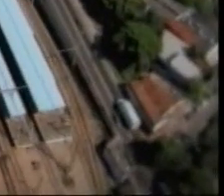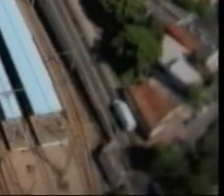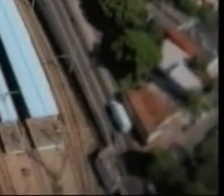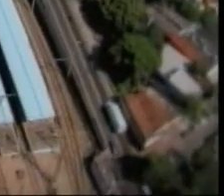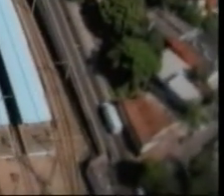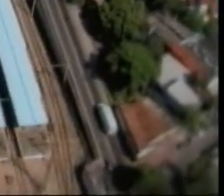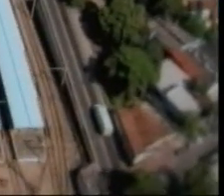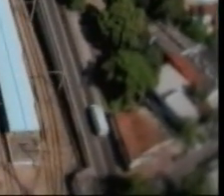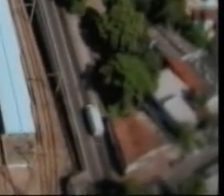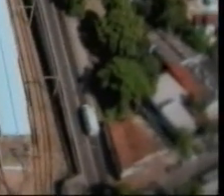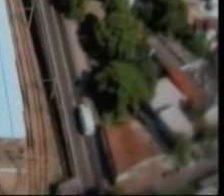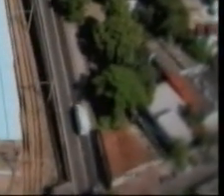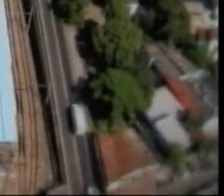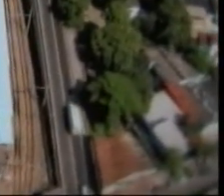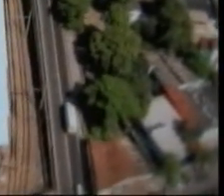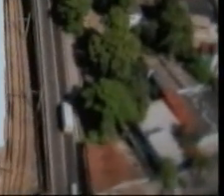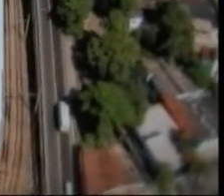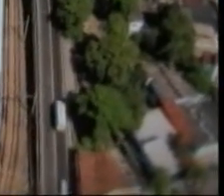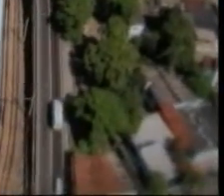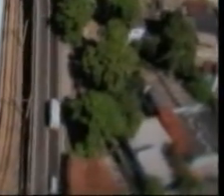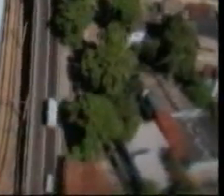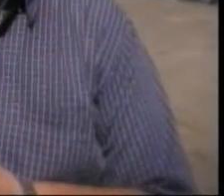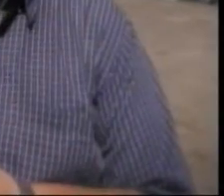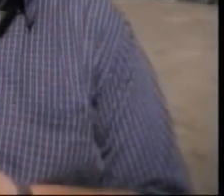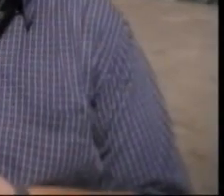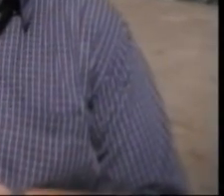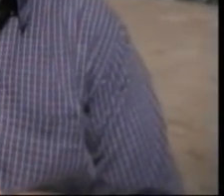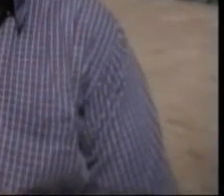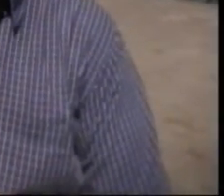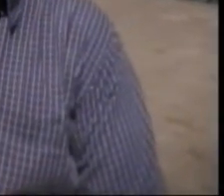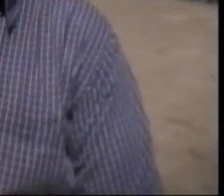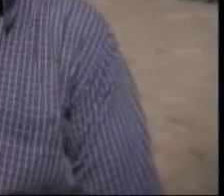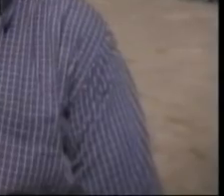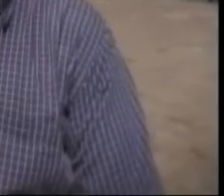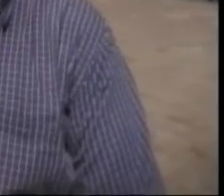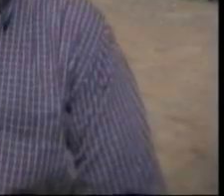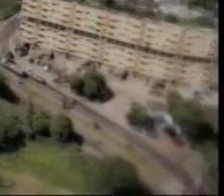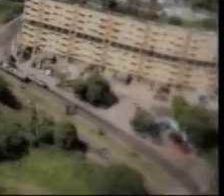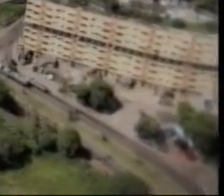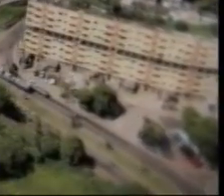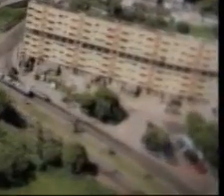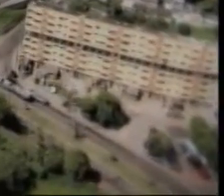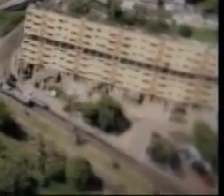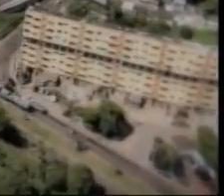Nós estamos aqui no ponto principal aqui de integração do Transbrasil.